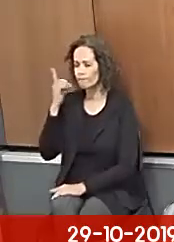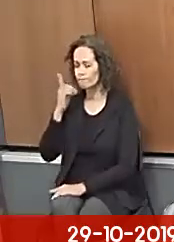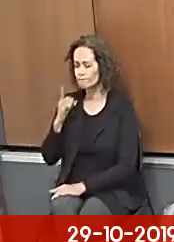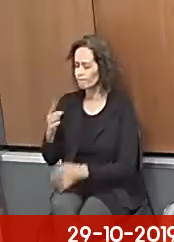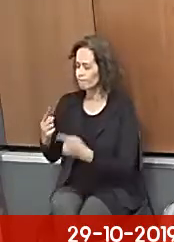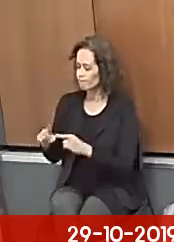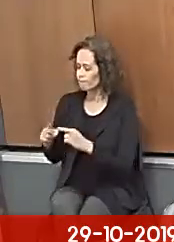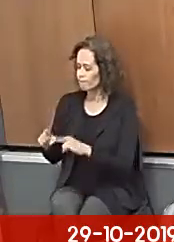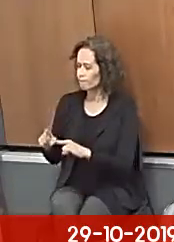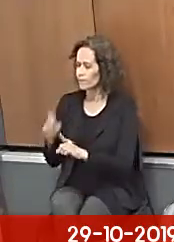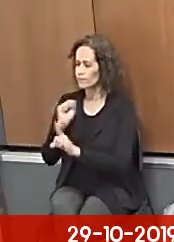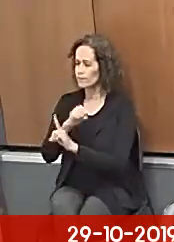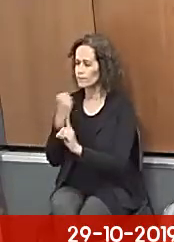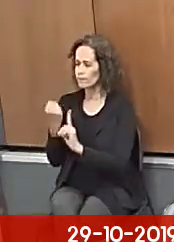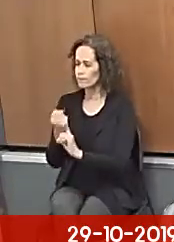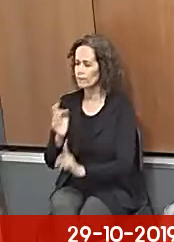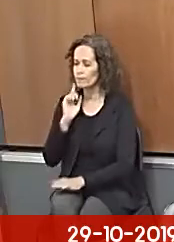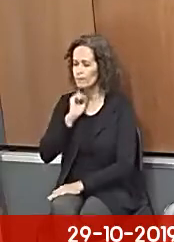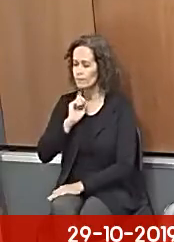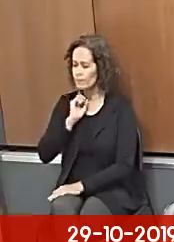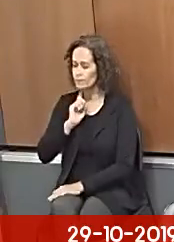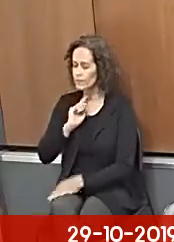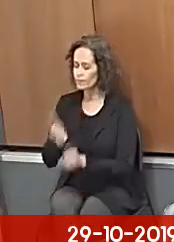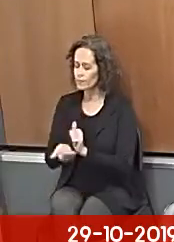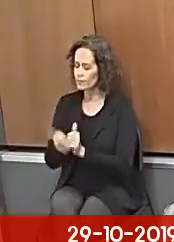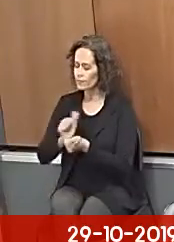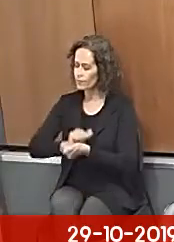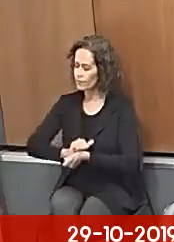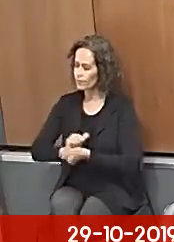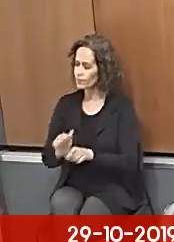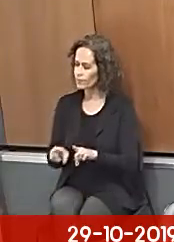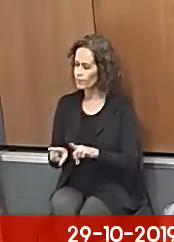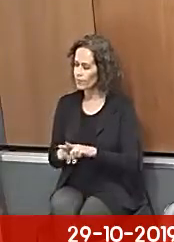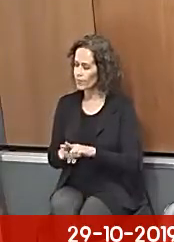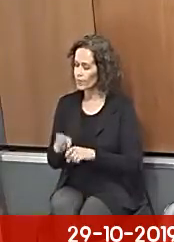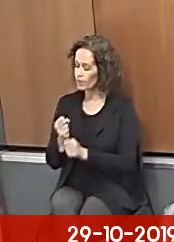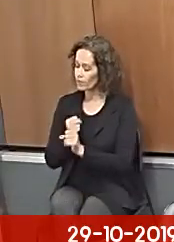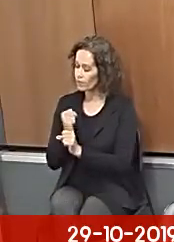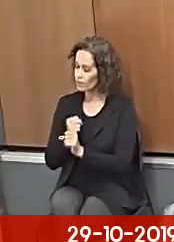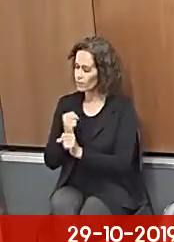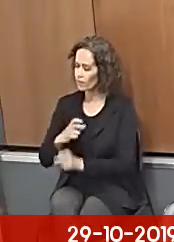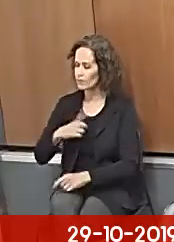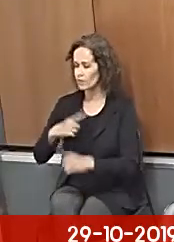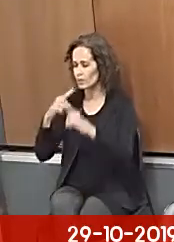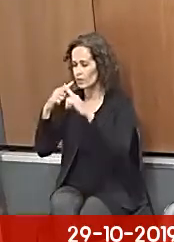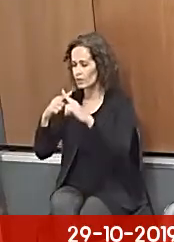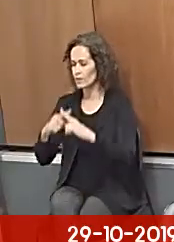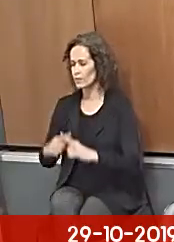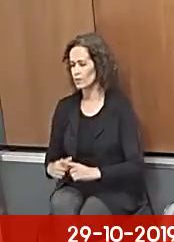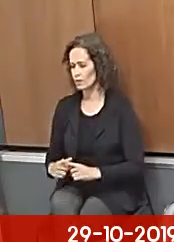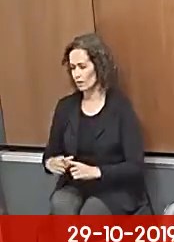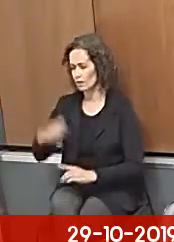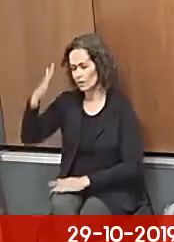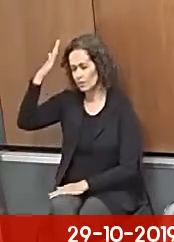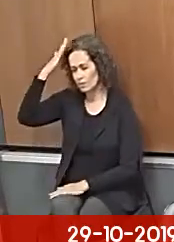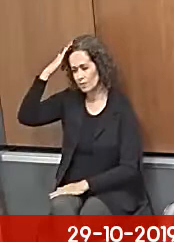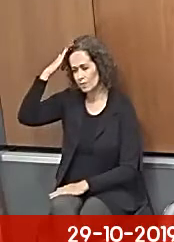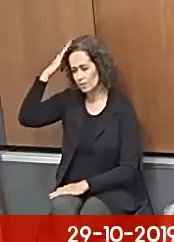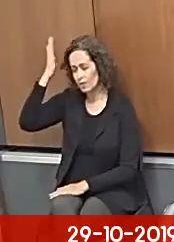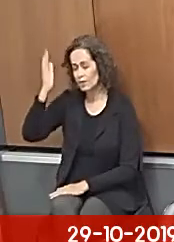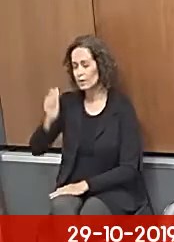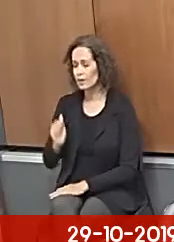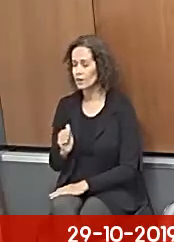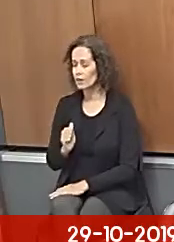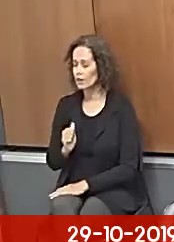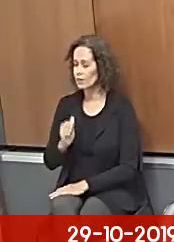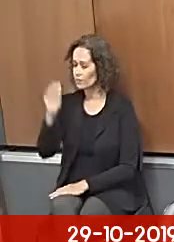provocar a própria sociedade mineira, a sociedade esportiva, né, que esse ano vai ter o campeonato lá no Paraná, brasileiro.